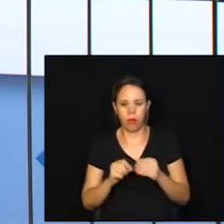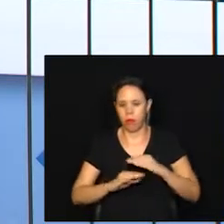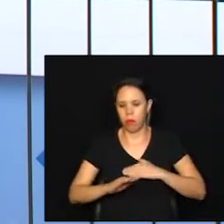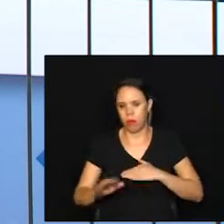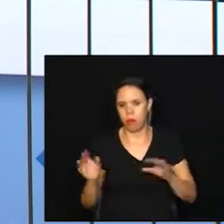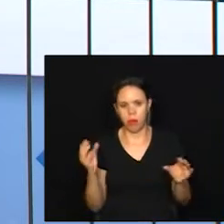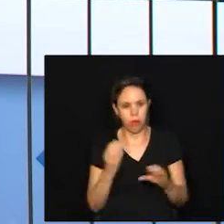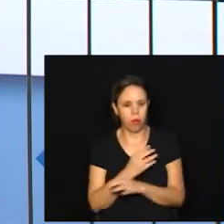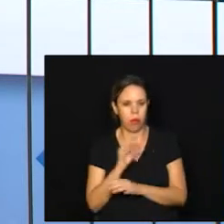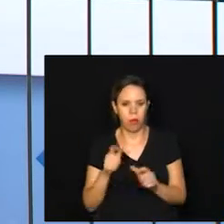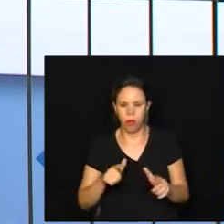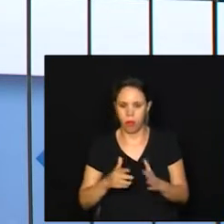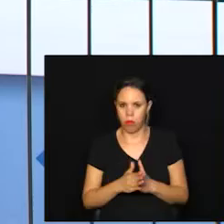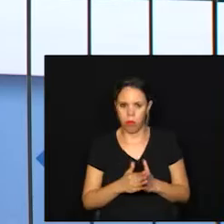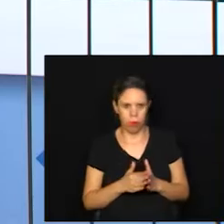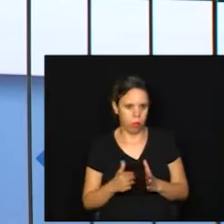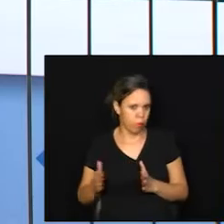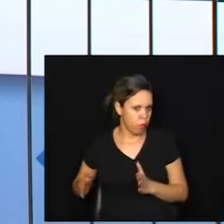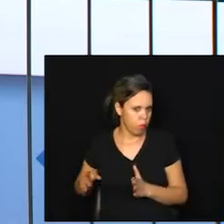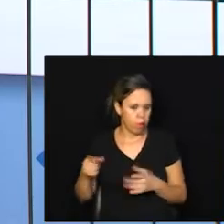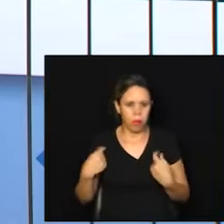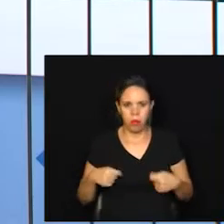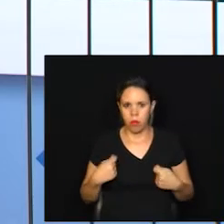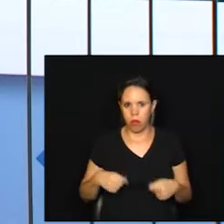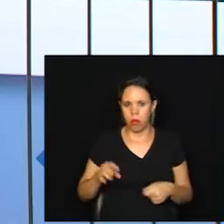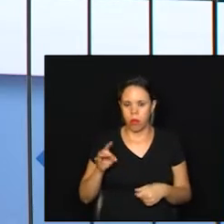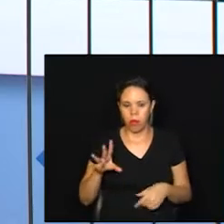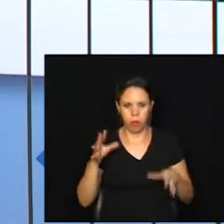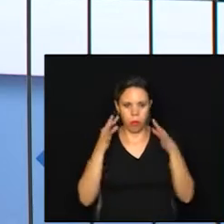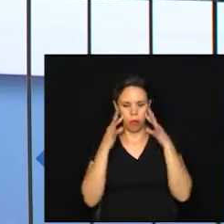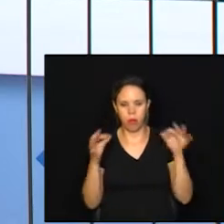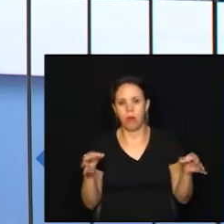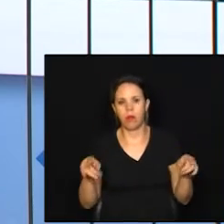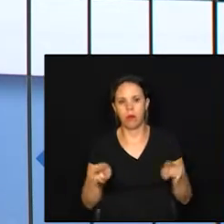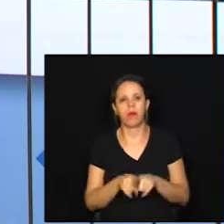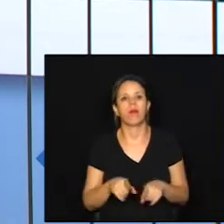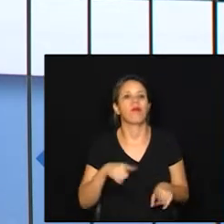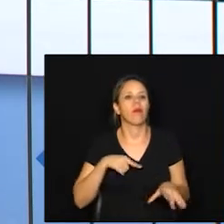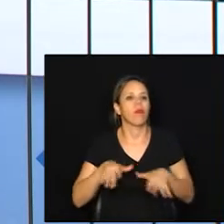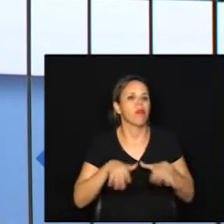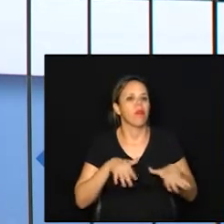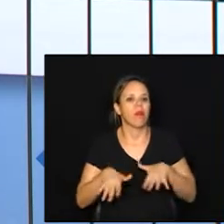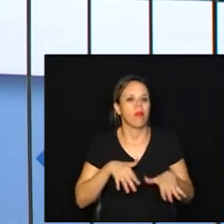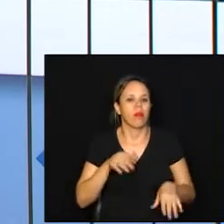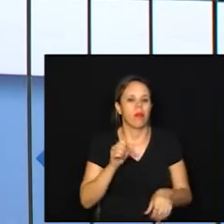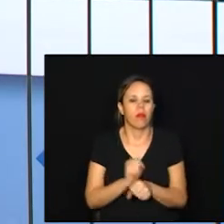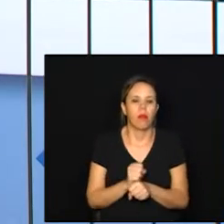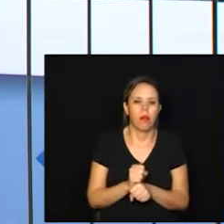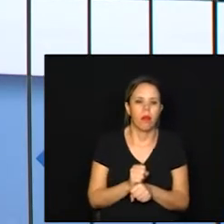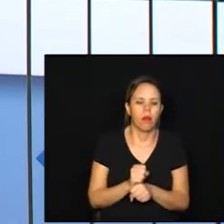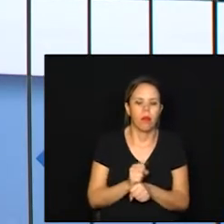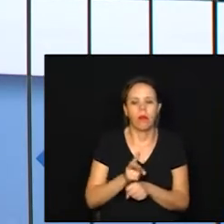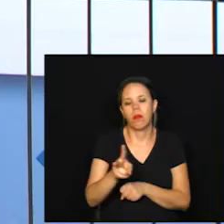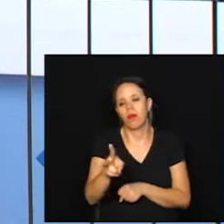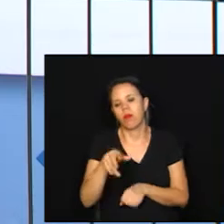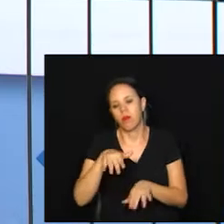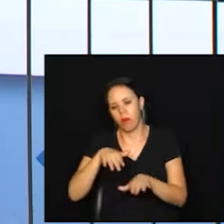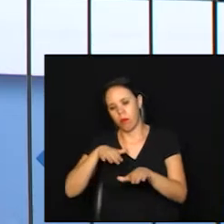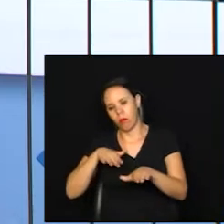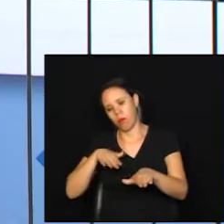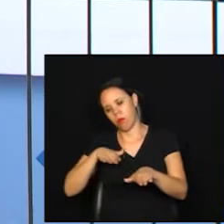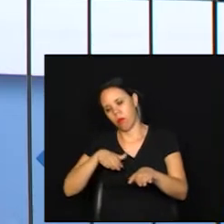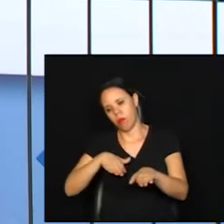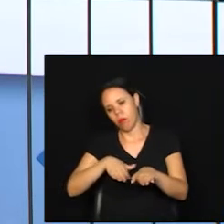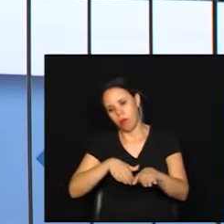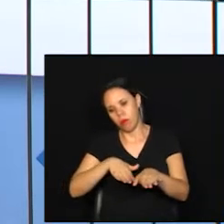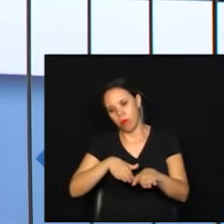total. Nesse período, é preciso apenas atenção, porque vai ter aquele movimento pare e siga. Então, os agentes de